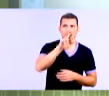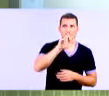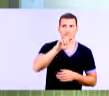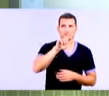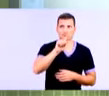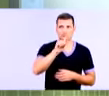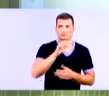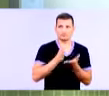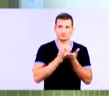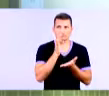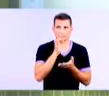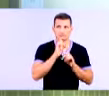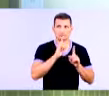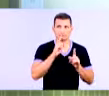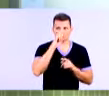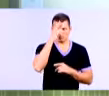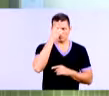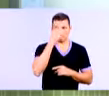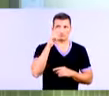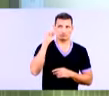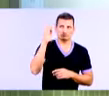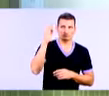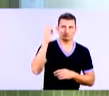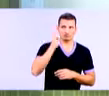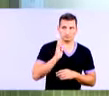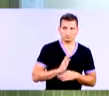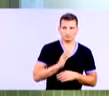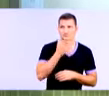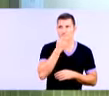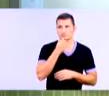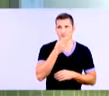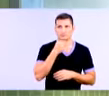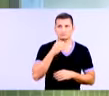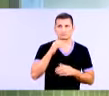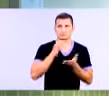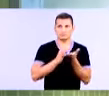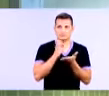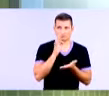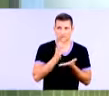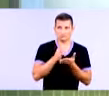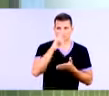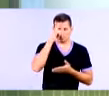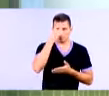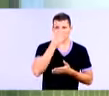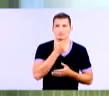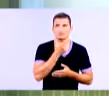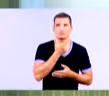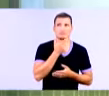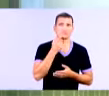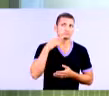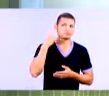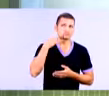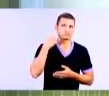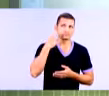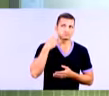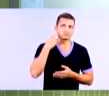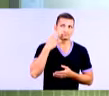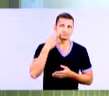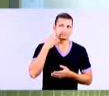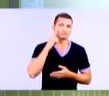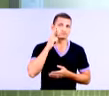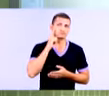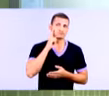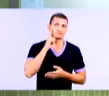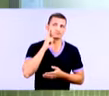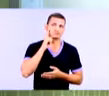Java não foi criado por um brasileiro, infelizmente, né? O Java foi criado pelos americanos. E no americano ele não vai colocar um